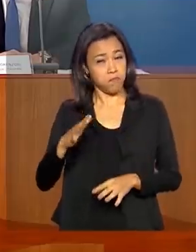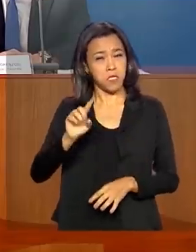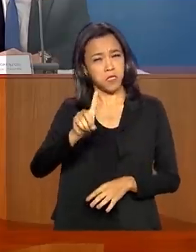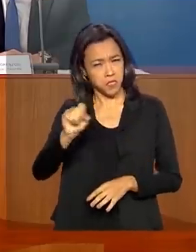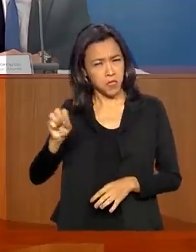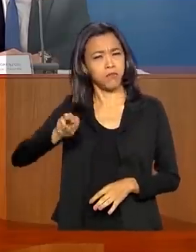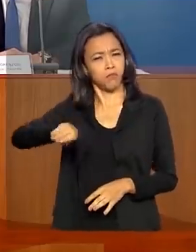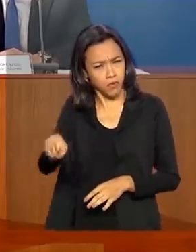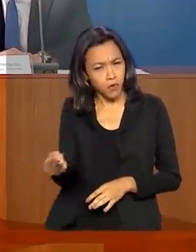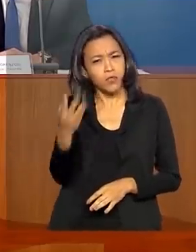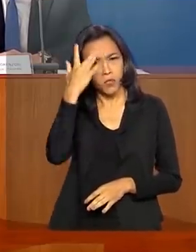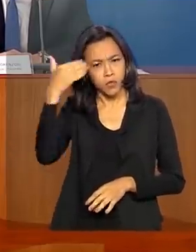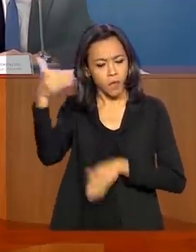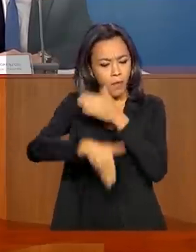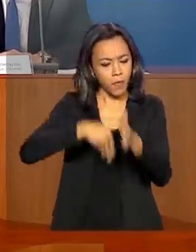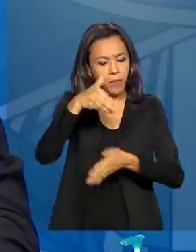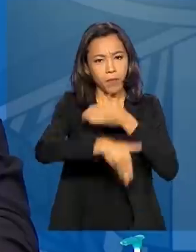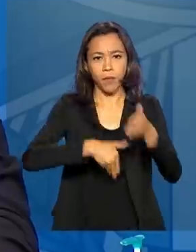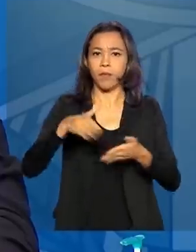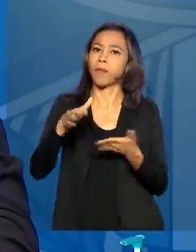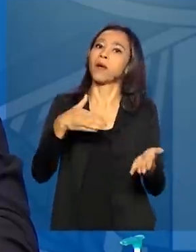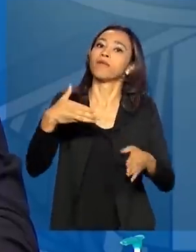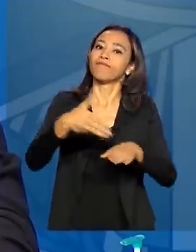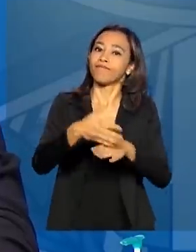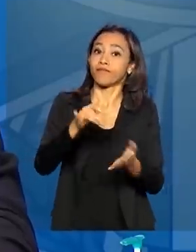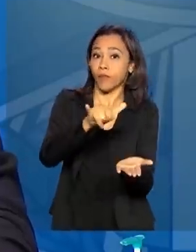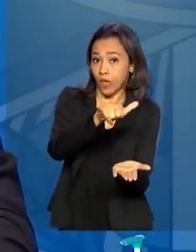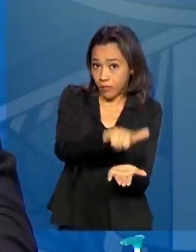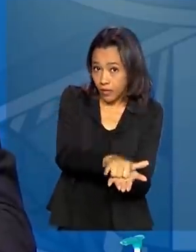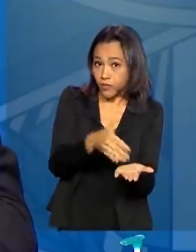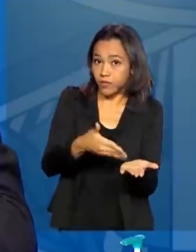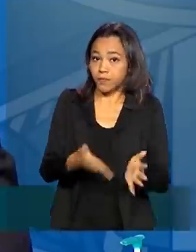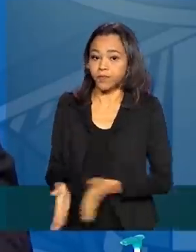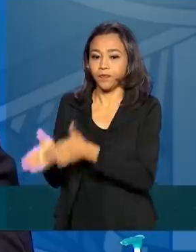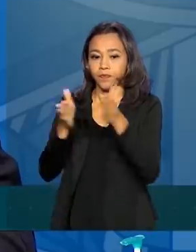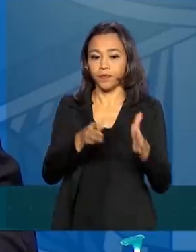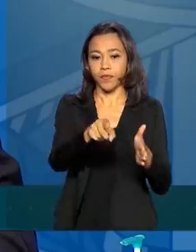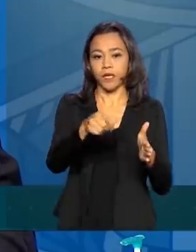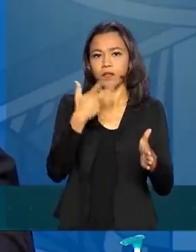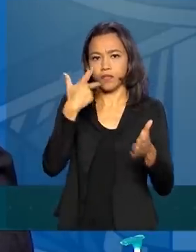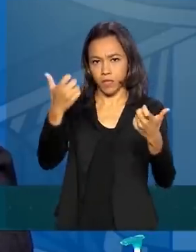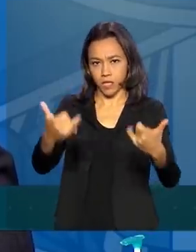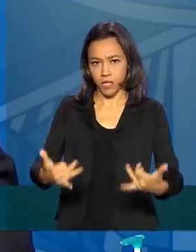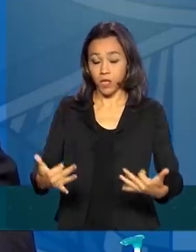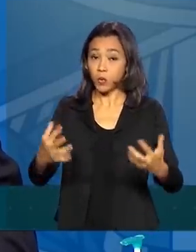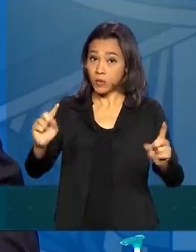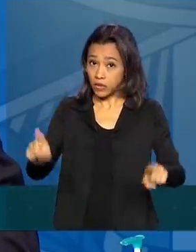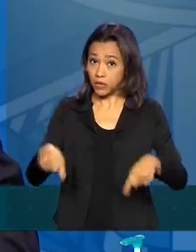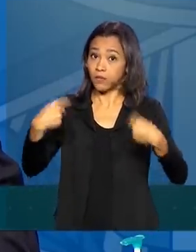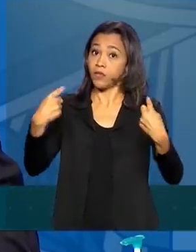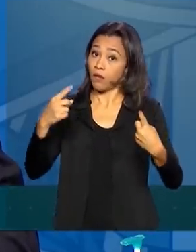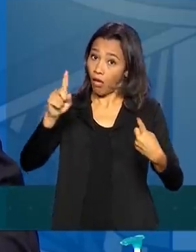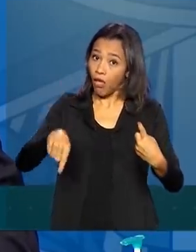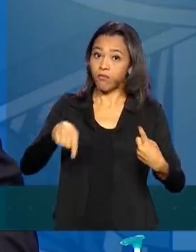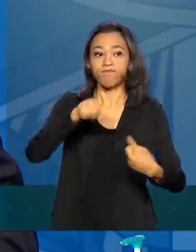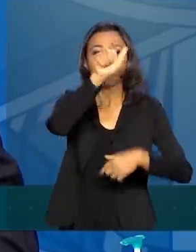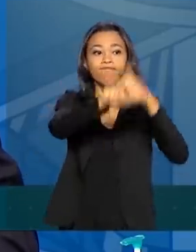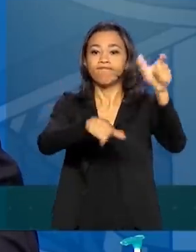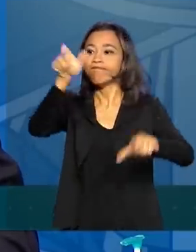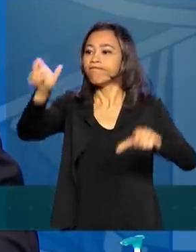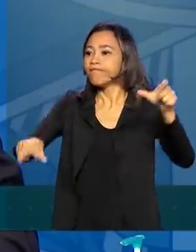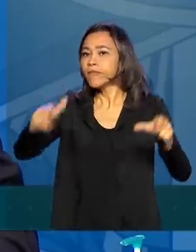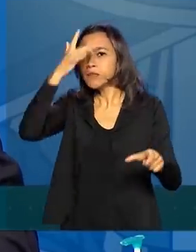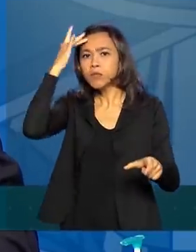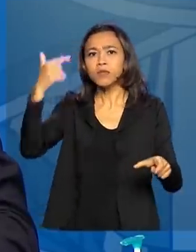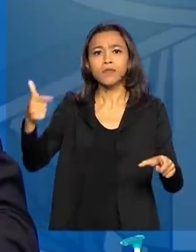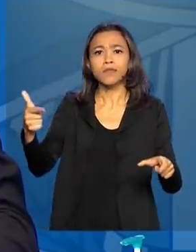pessoas acessem a ferramenta. O grande desafio está nas pessoas que não estão